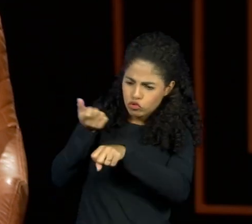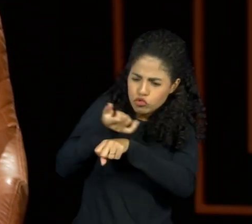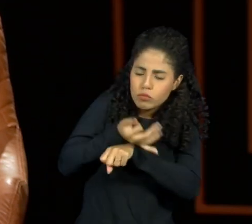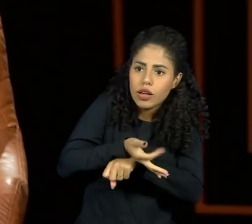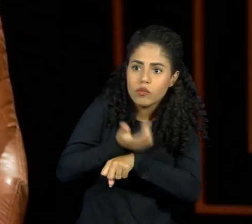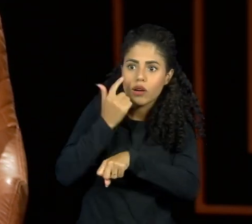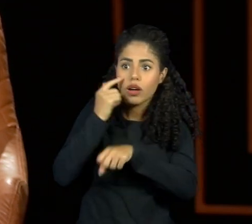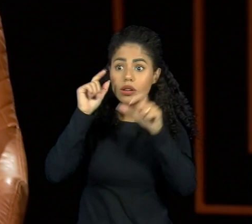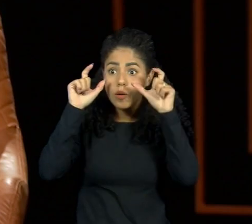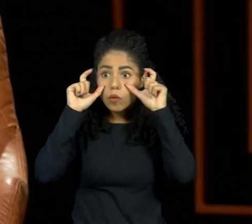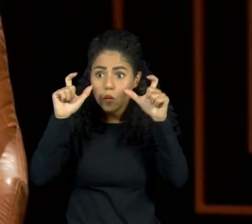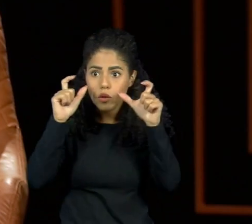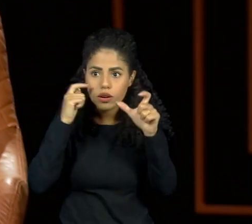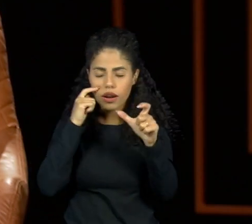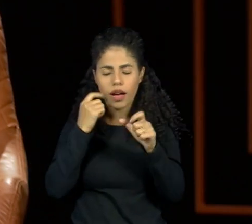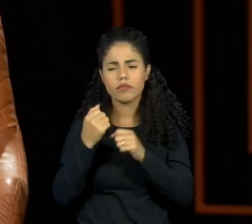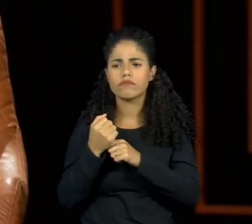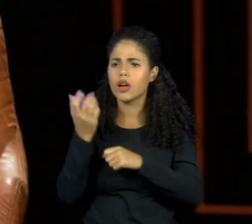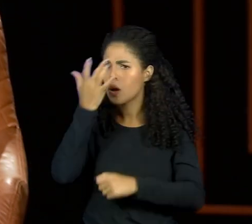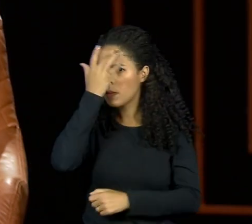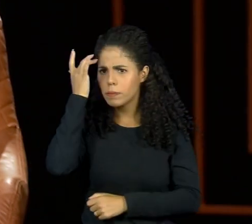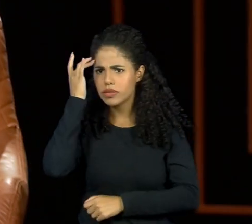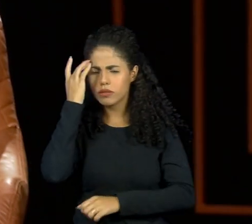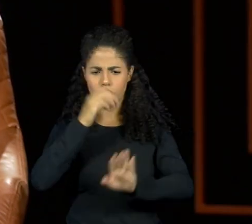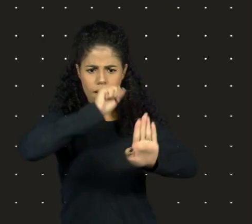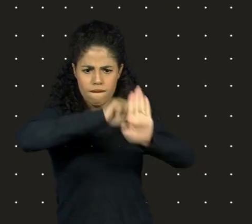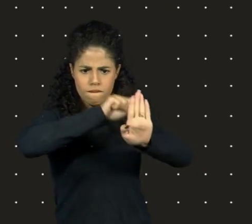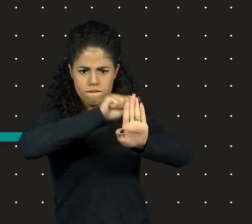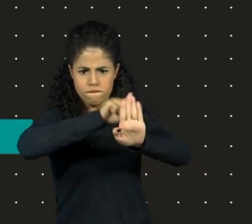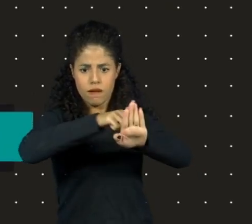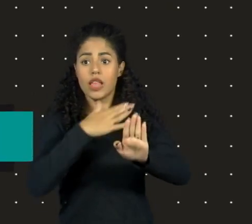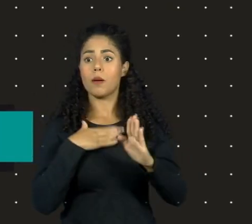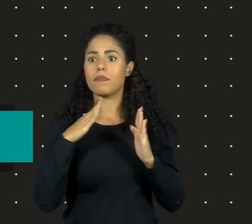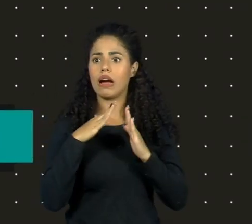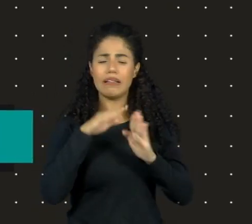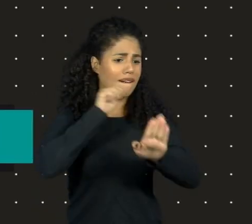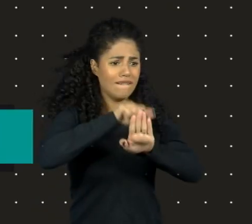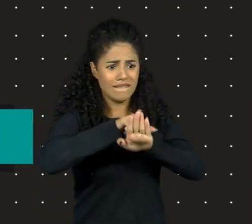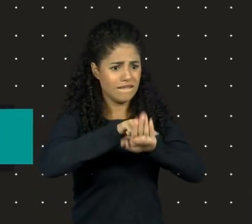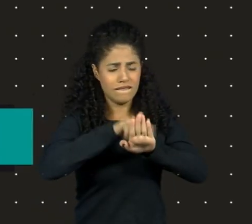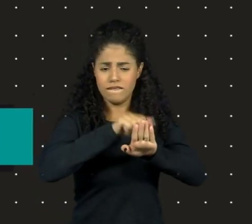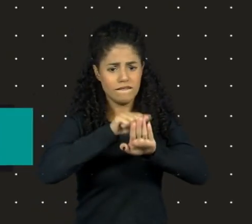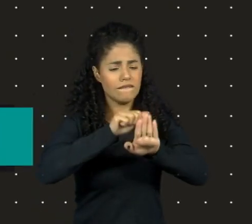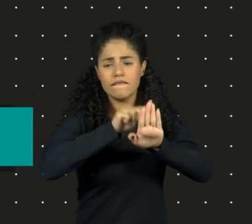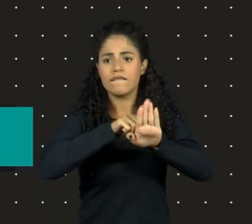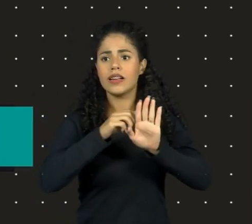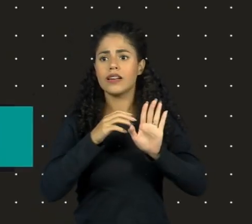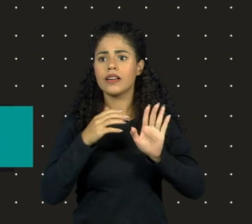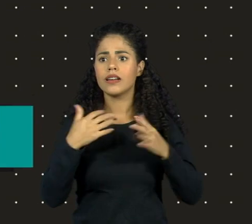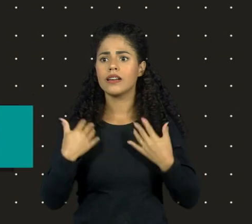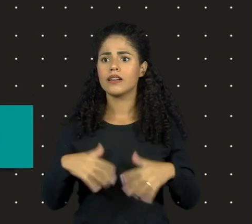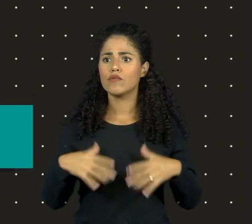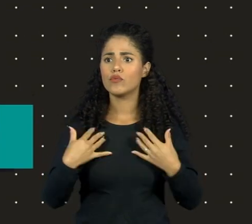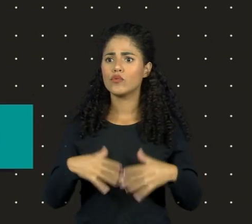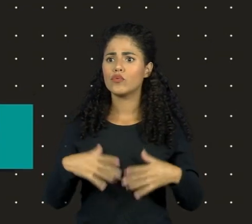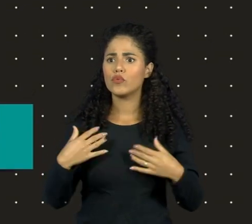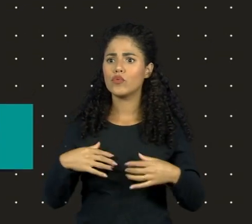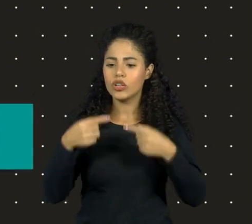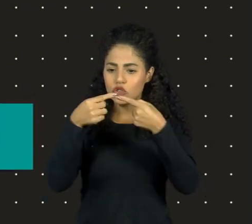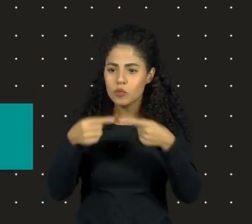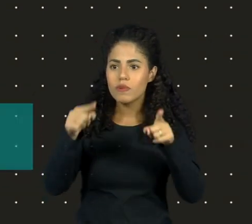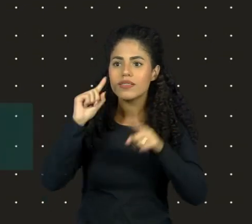casa, batem na porta violentamente, era a Maria Della Costa desesperada. Eles tinham estreia no dia